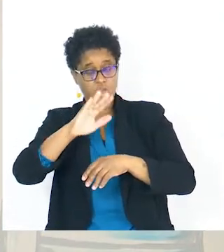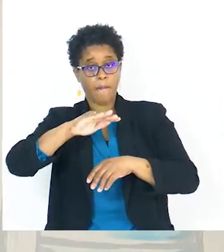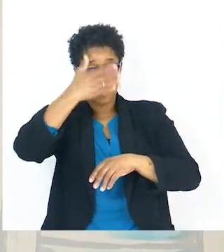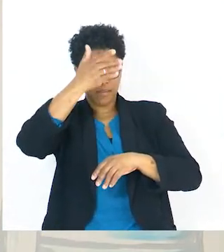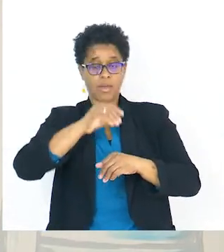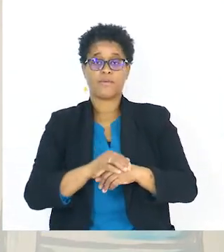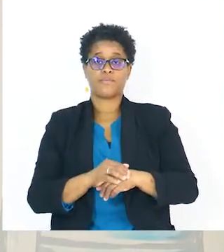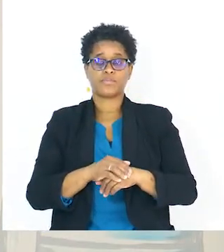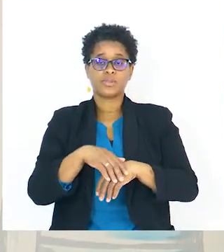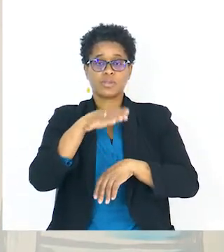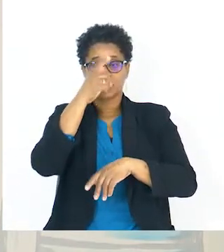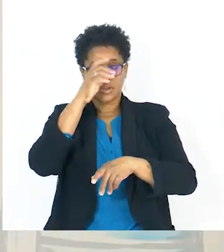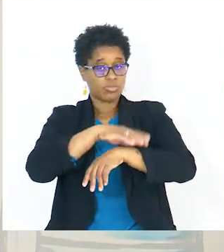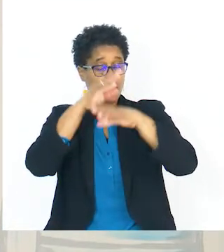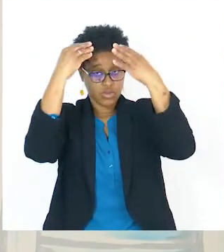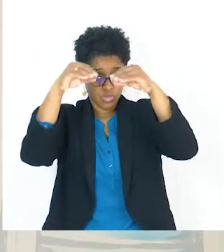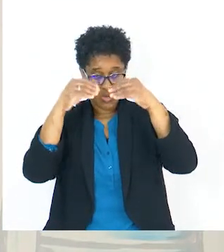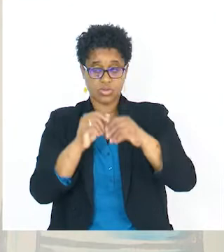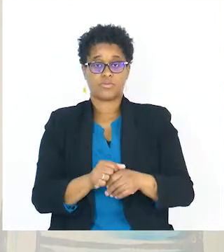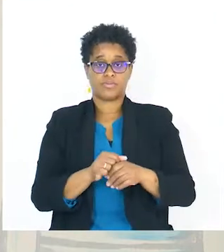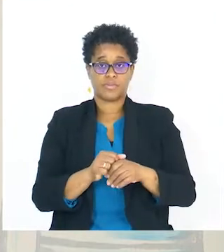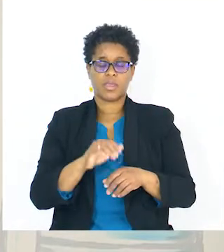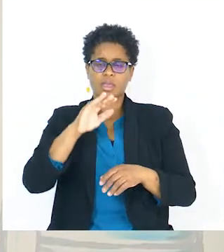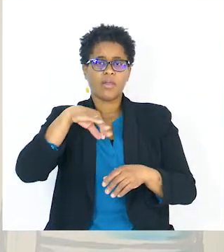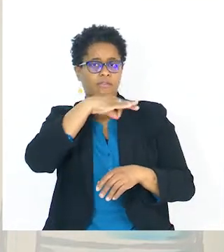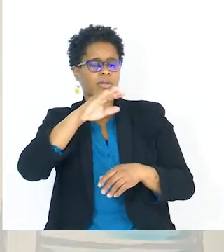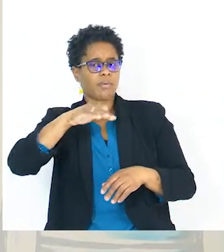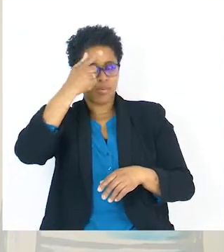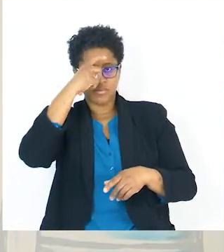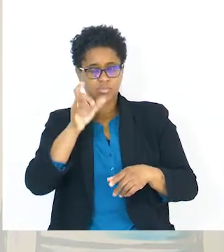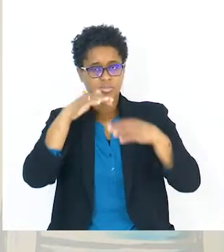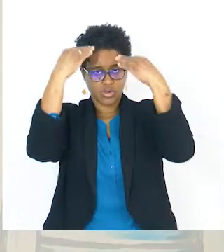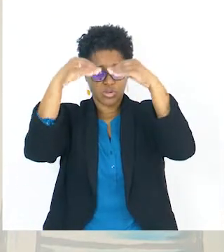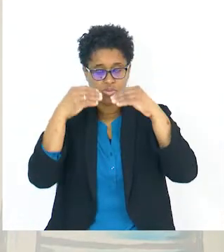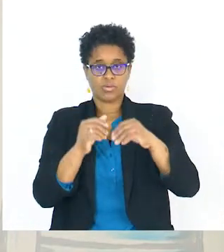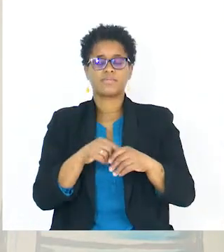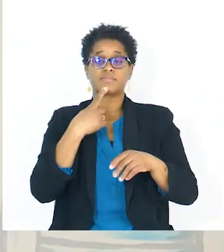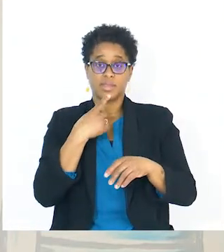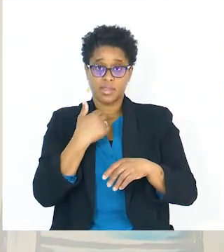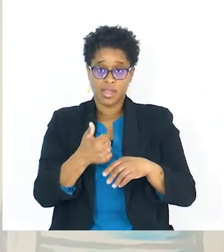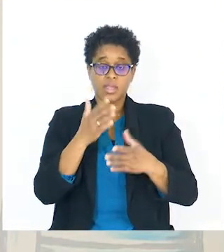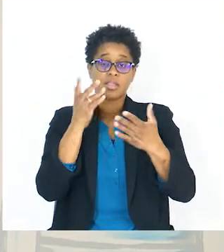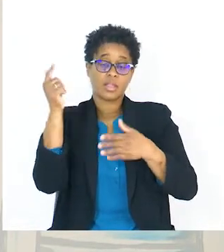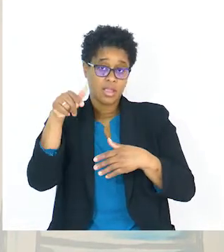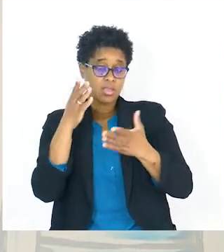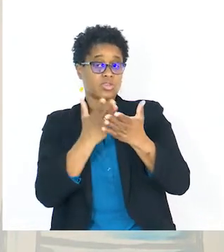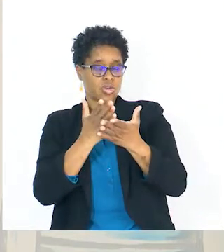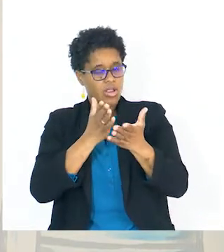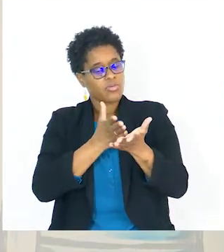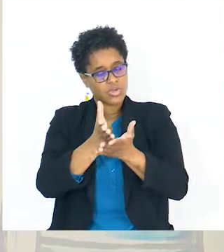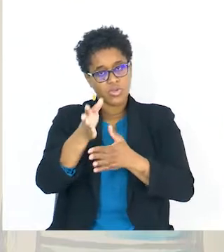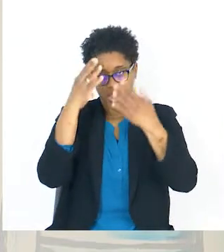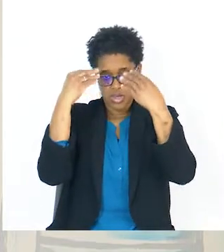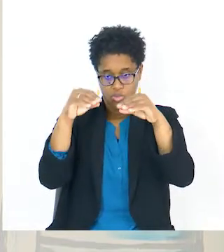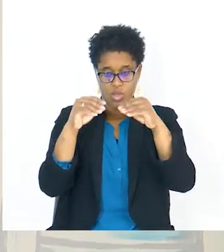os primeiros educadores. A família é o primeiro educador, certo? Na escola